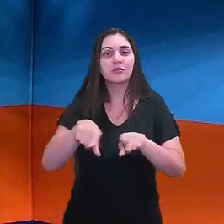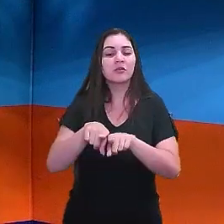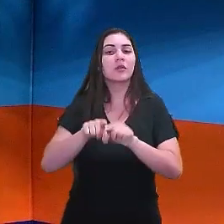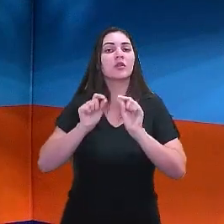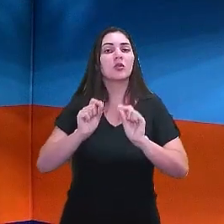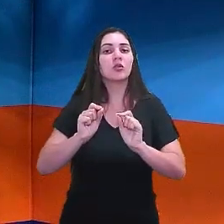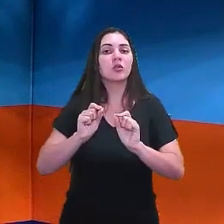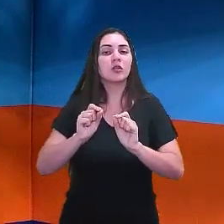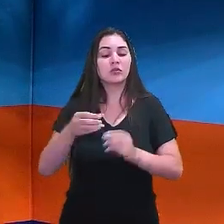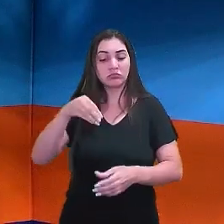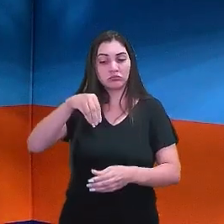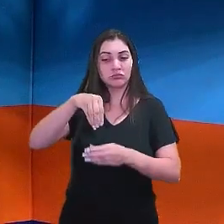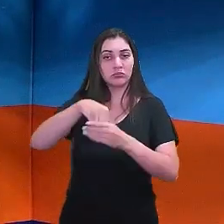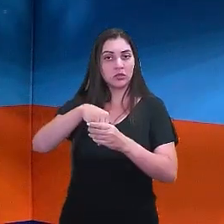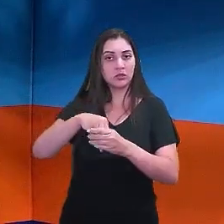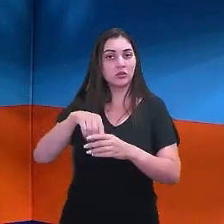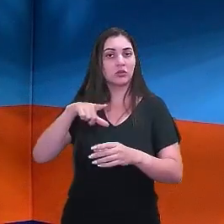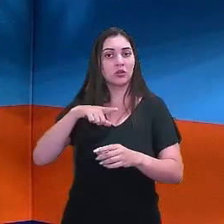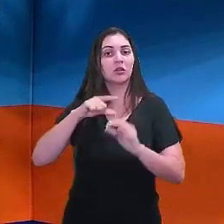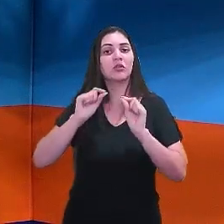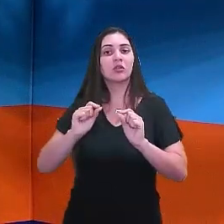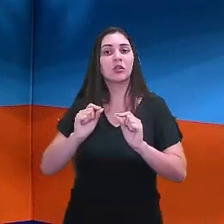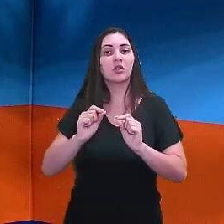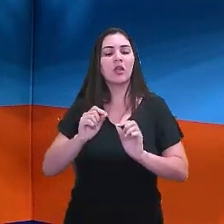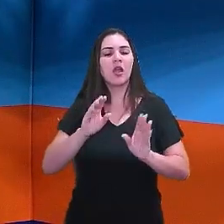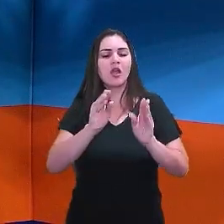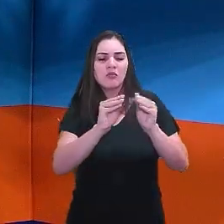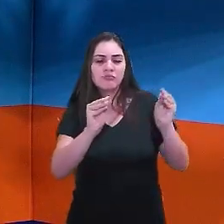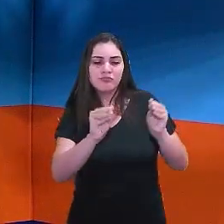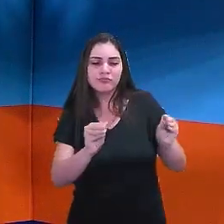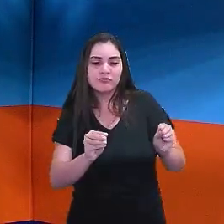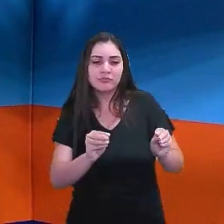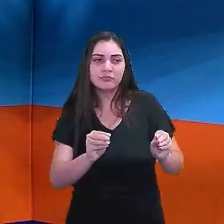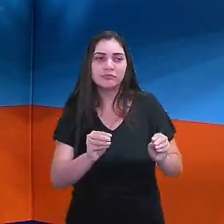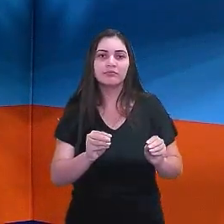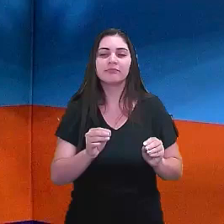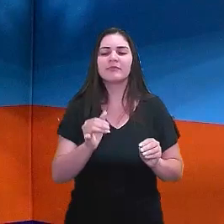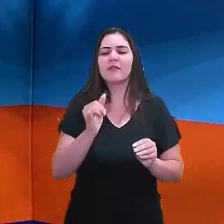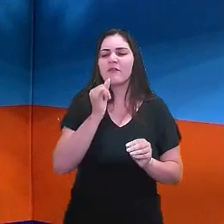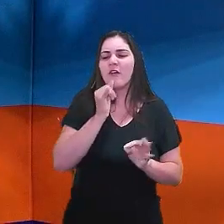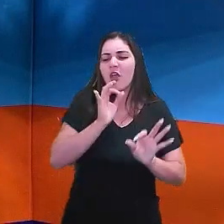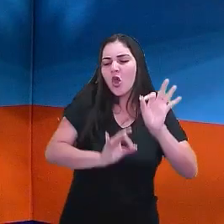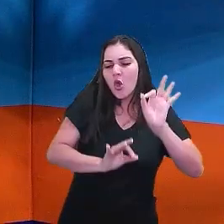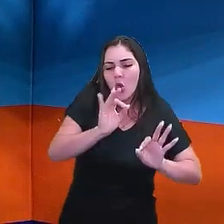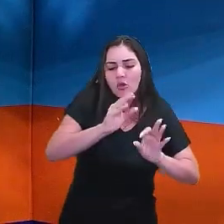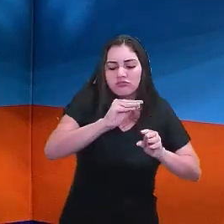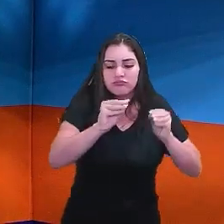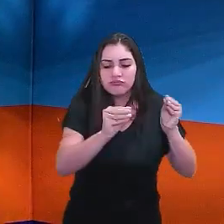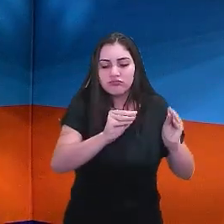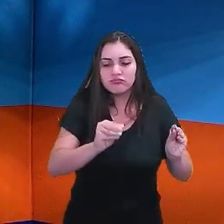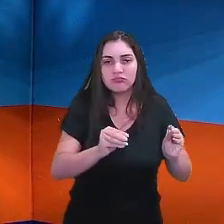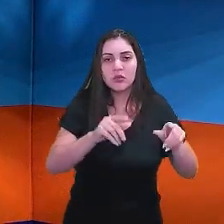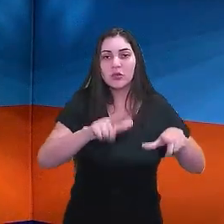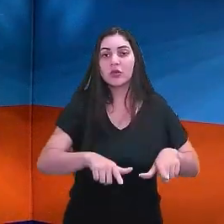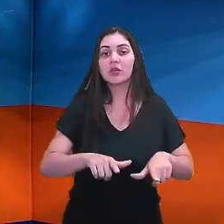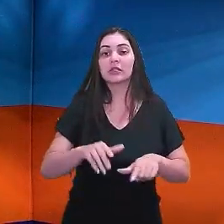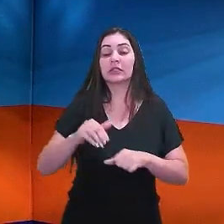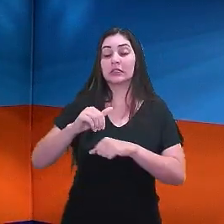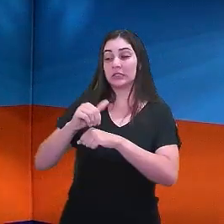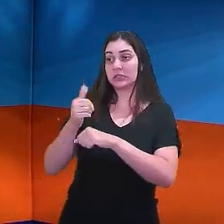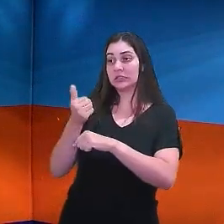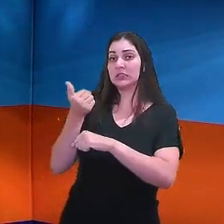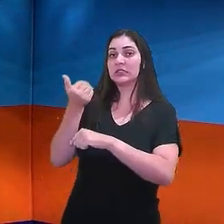agentes internos são os agentes modeladores. Eles vão moldar esse terreno. E já os